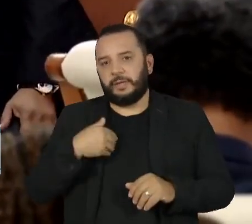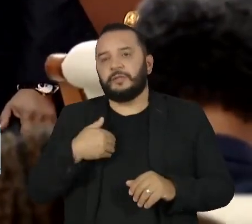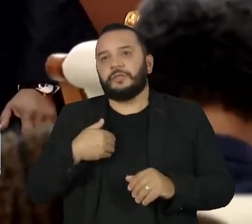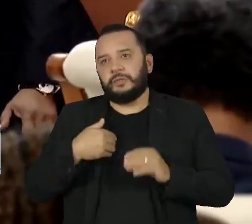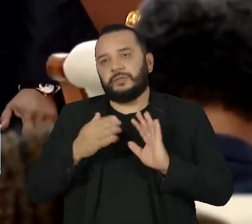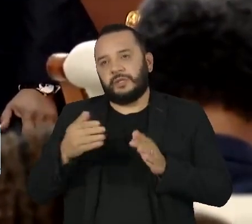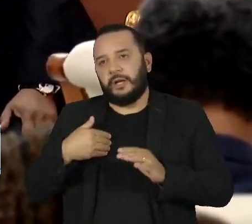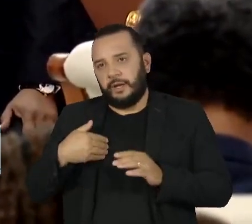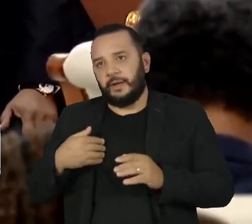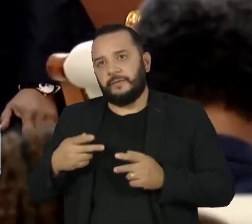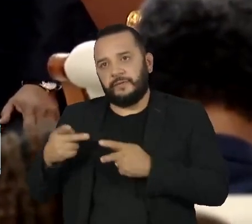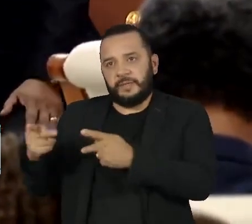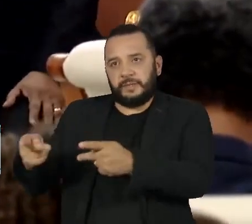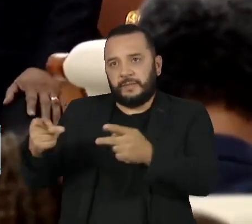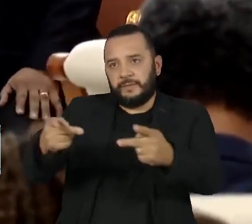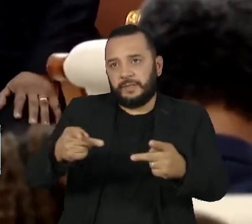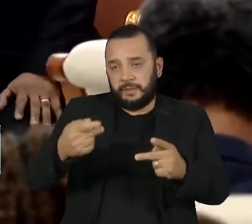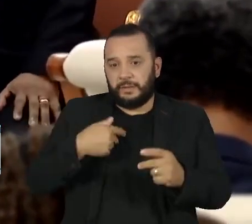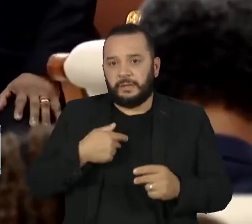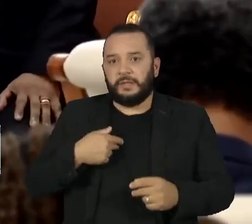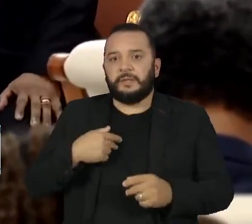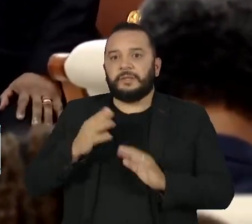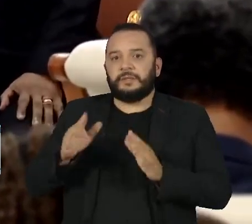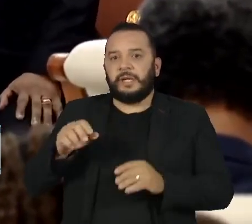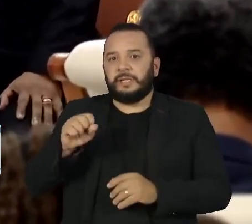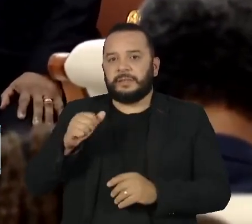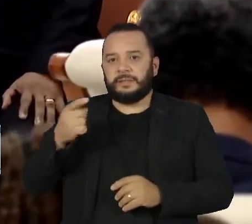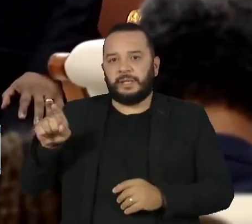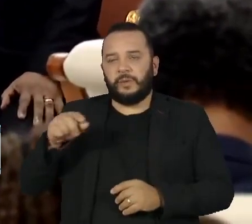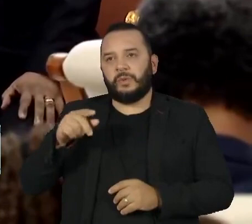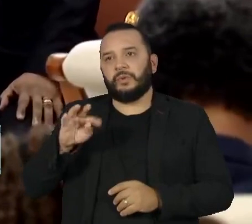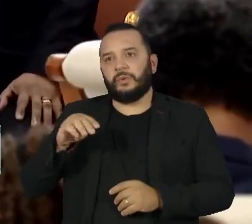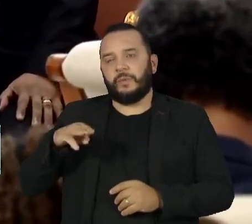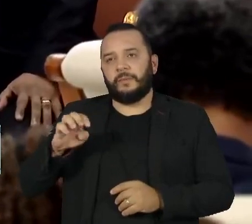encerra a visita à África, em São Tomé e Príncipe,